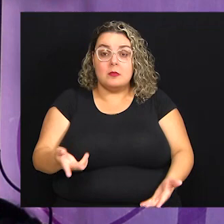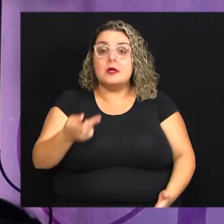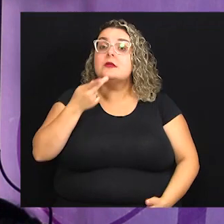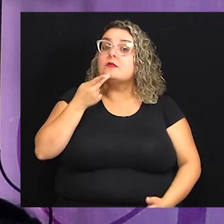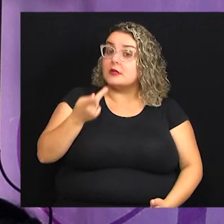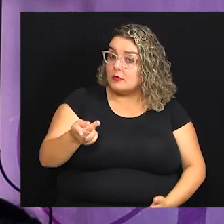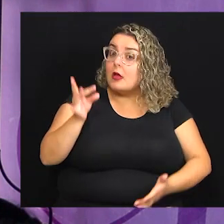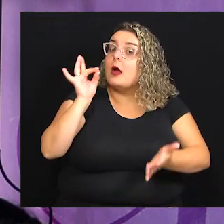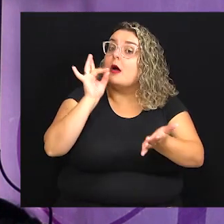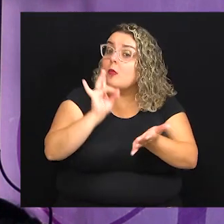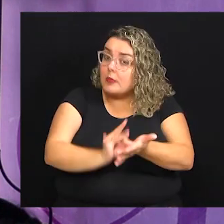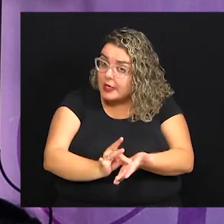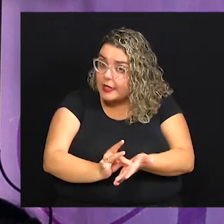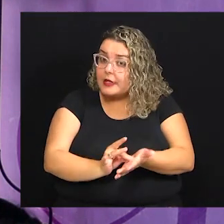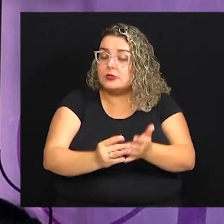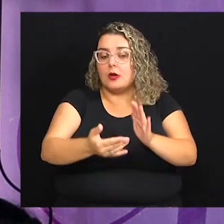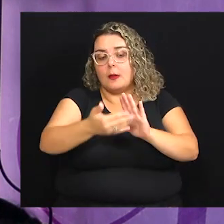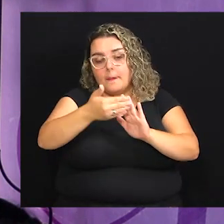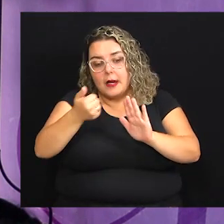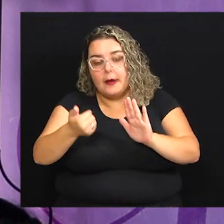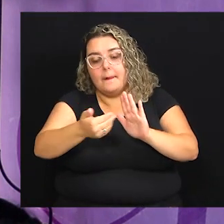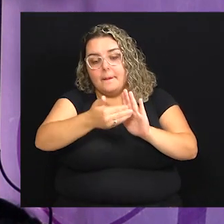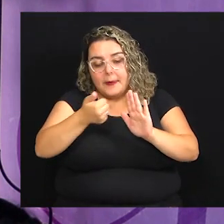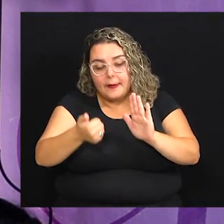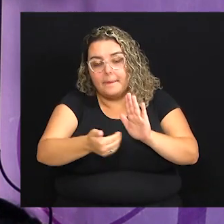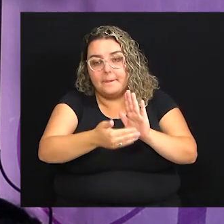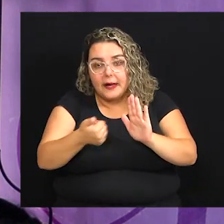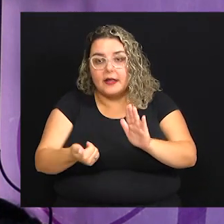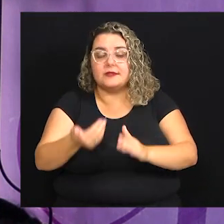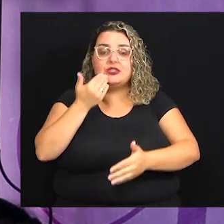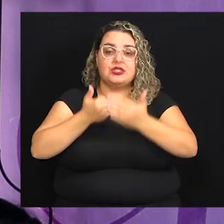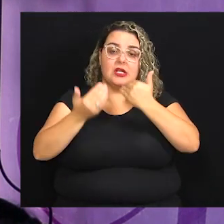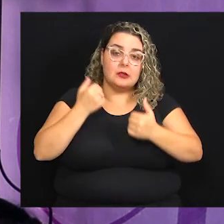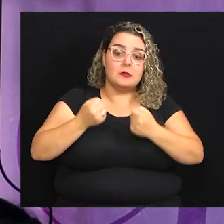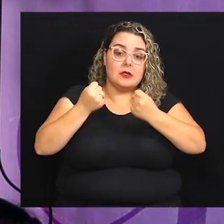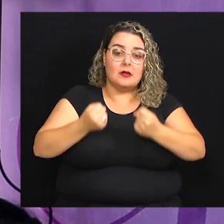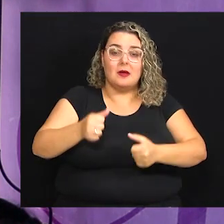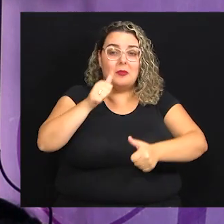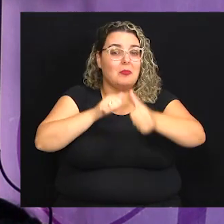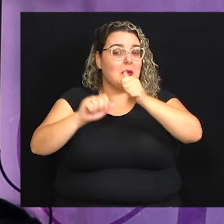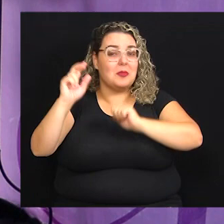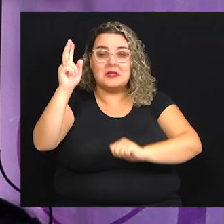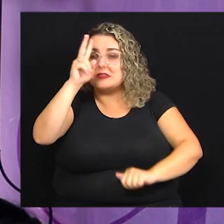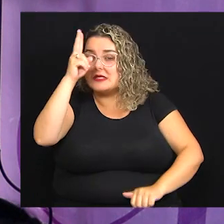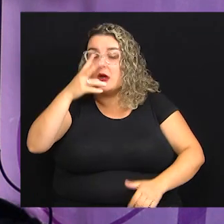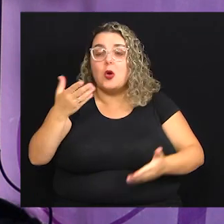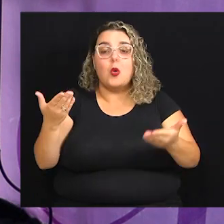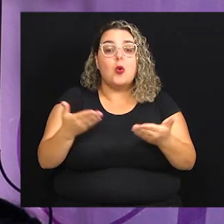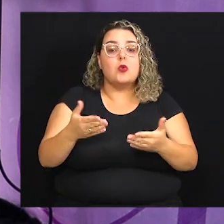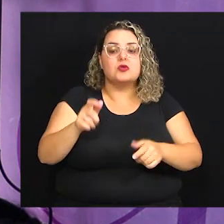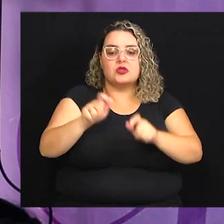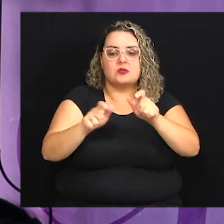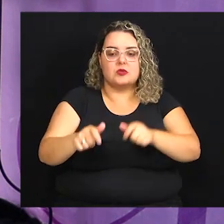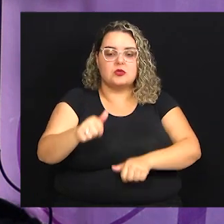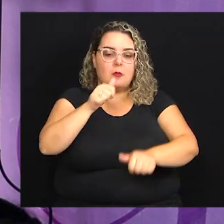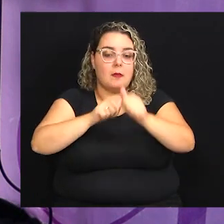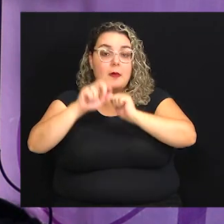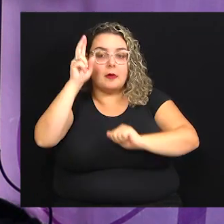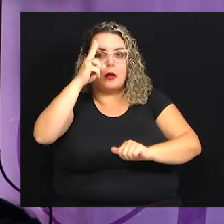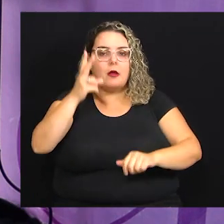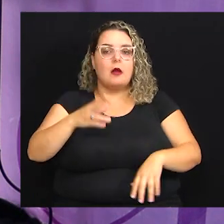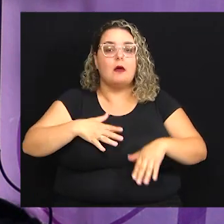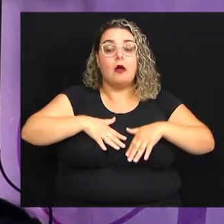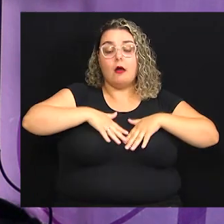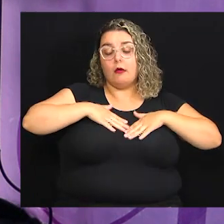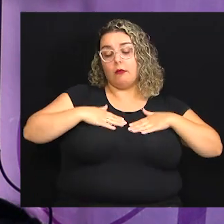aí eu conto para ele, realmente, a retirada, porque assim, bebidas alcoólicas, hoje as pessoas usam bebida